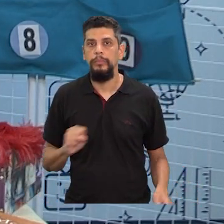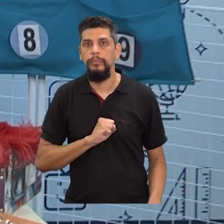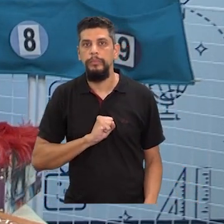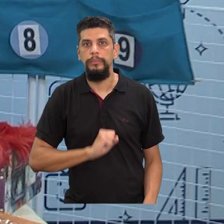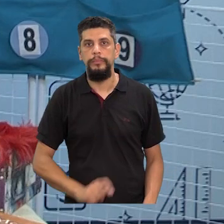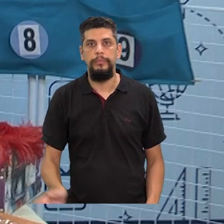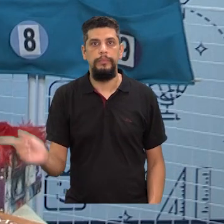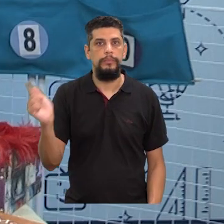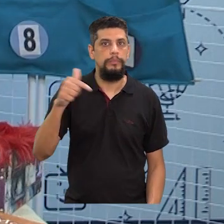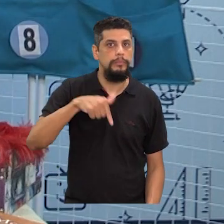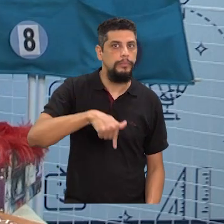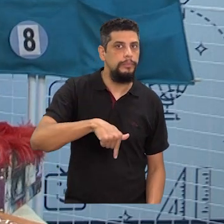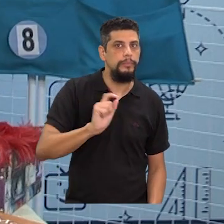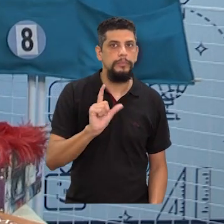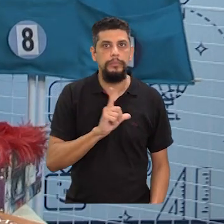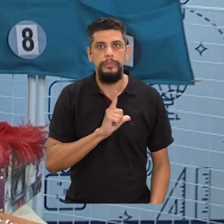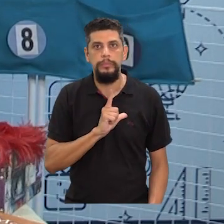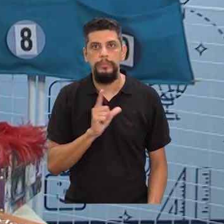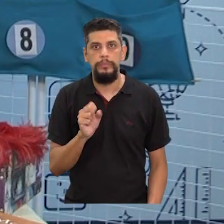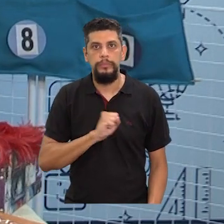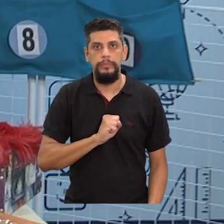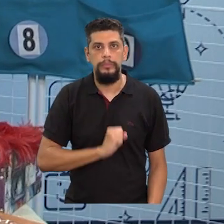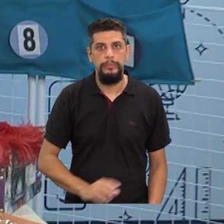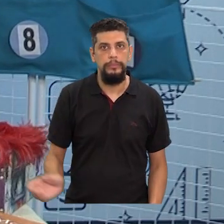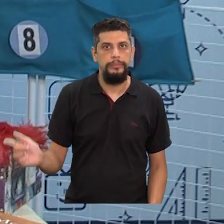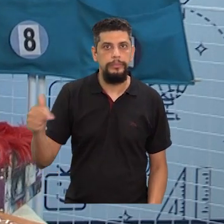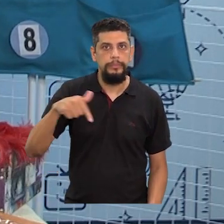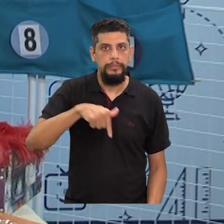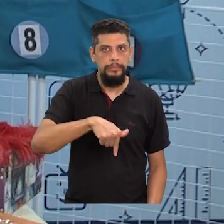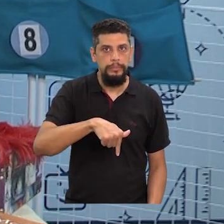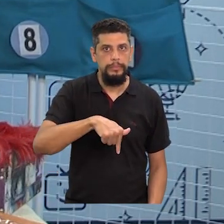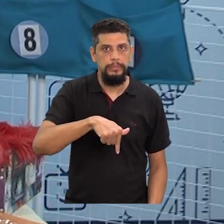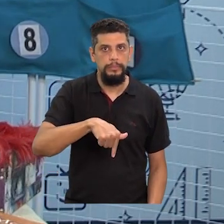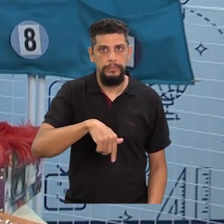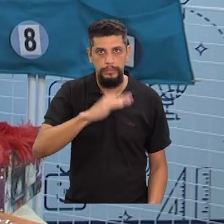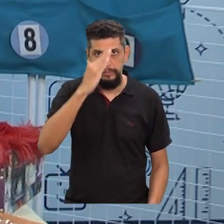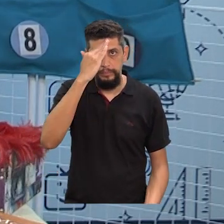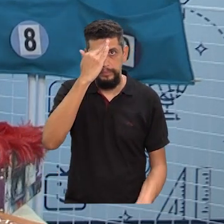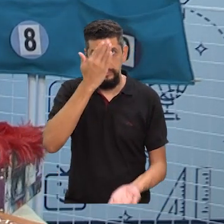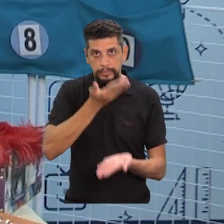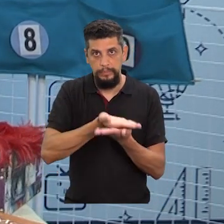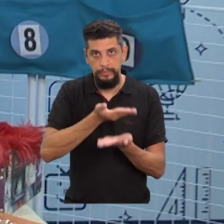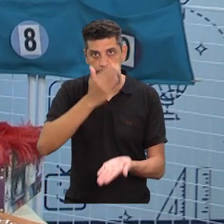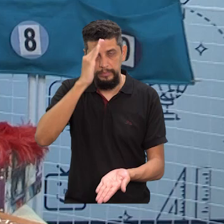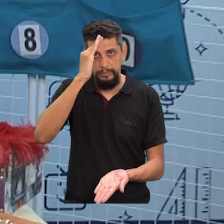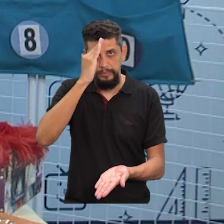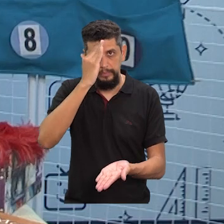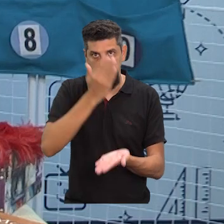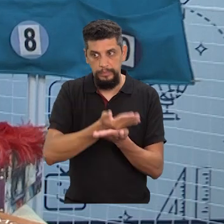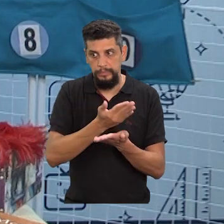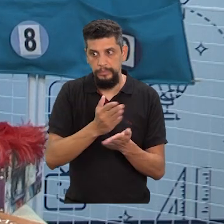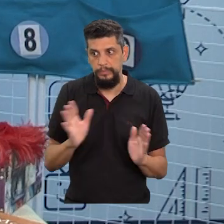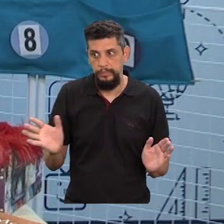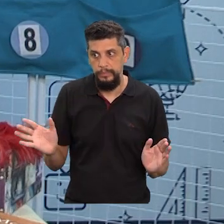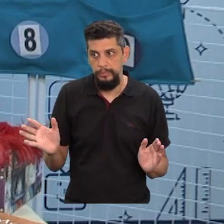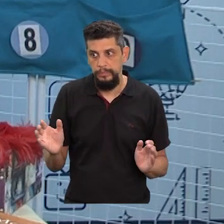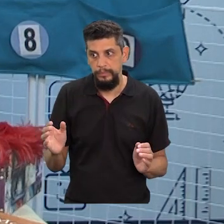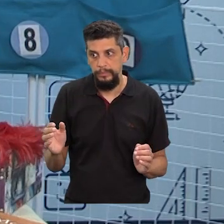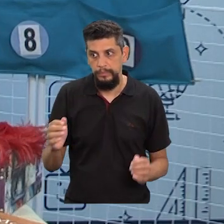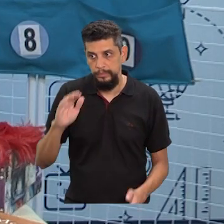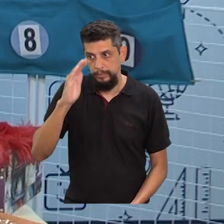Então, agora o número 7, gente. O que será que esconde o número 7? As crenças. Então, até vou ligar aqui,